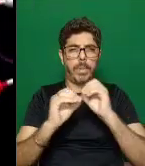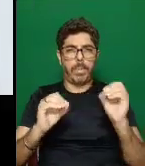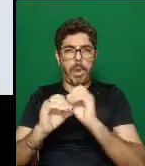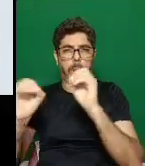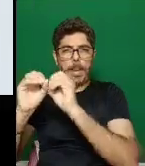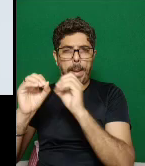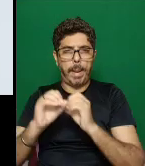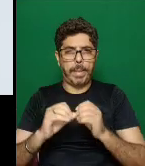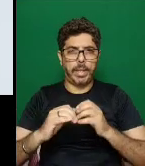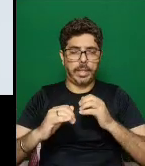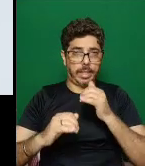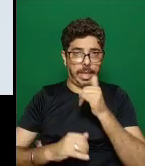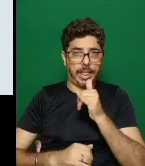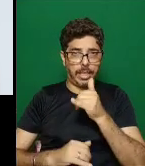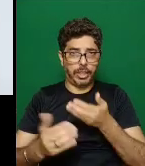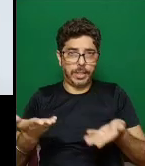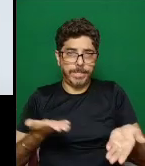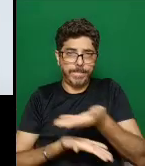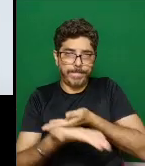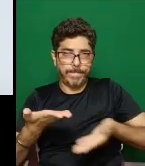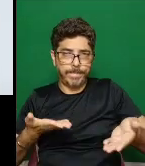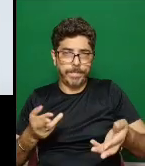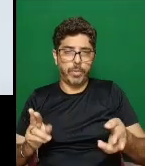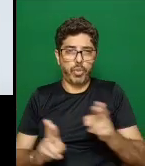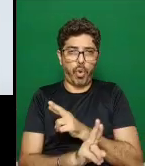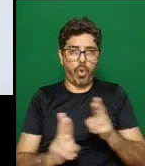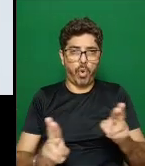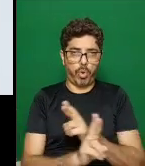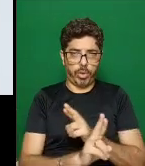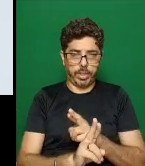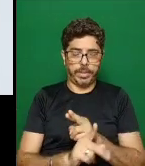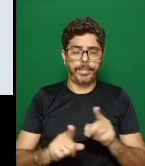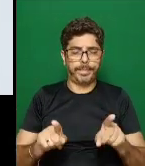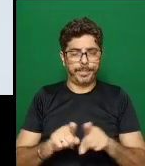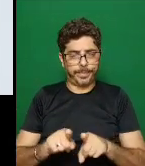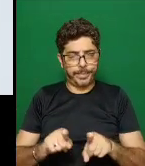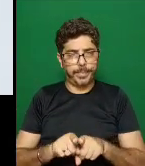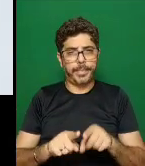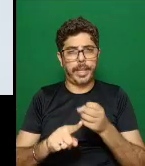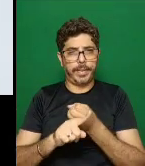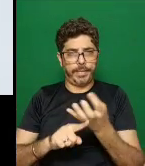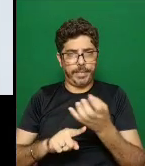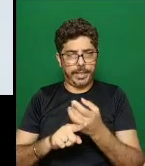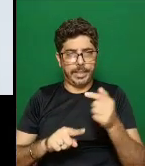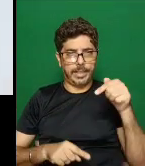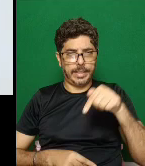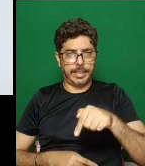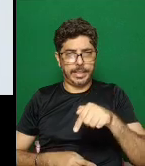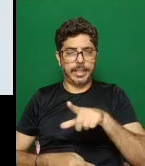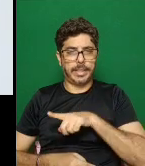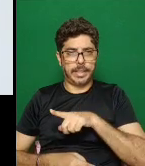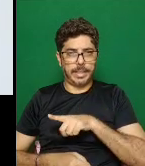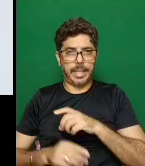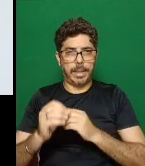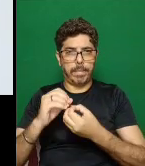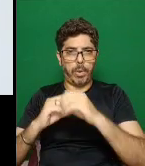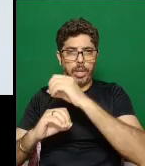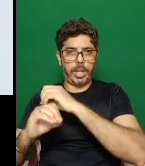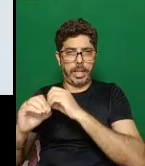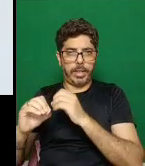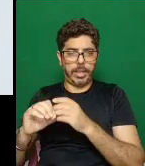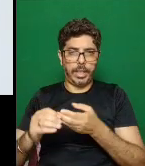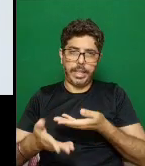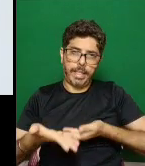si. Além das colisões que são típicas em sistemas moleculares, as moléculas também interagem uma com as outras, por meio de